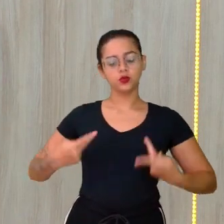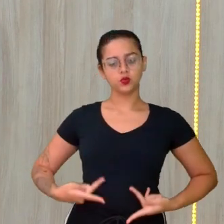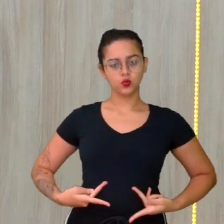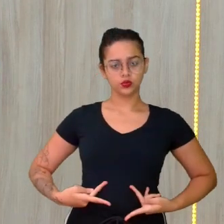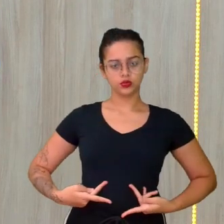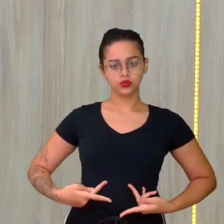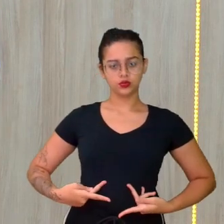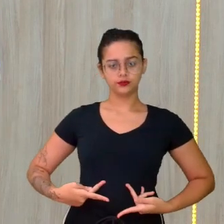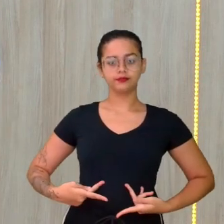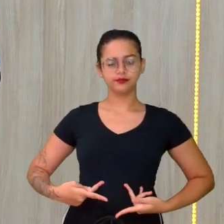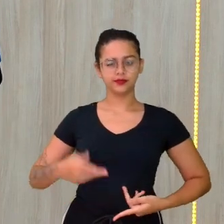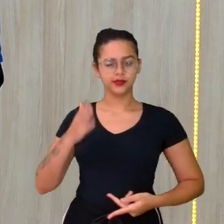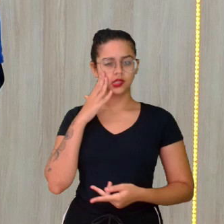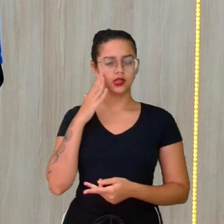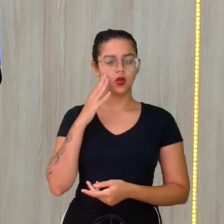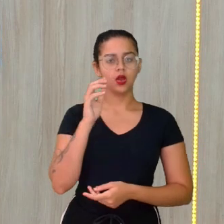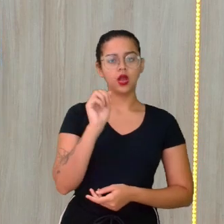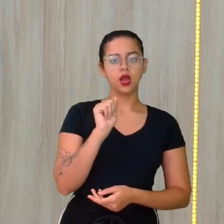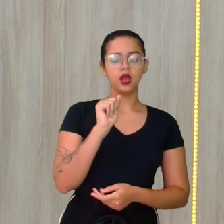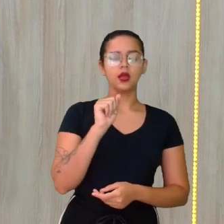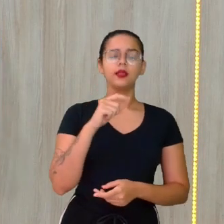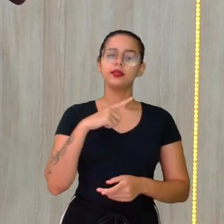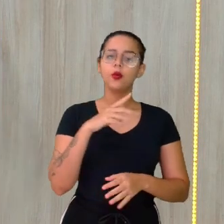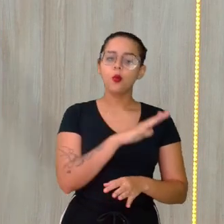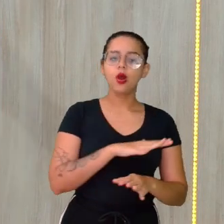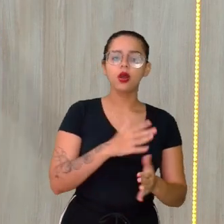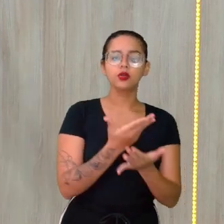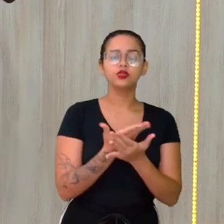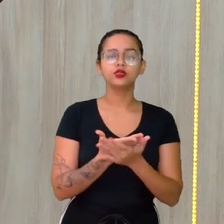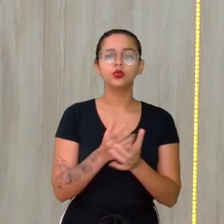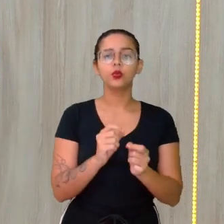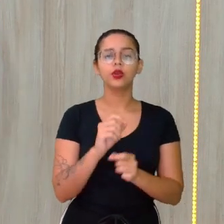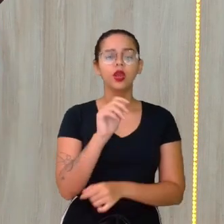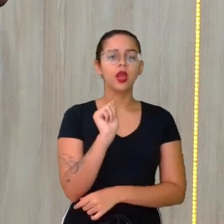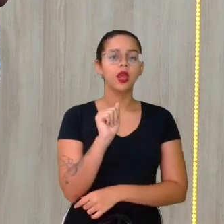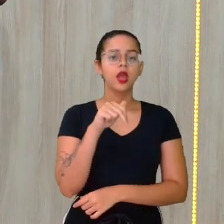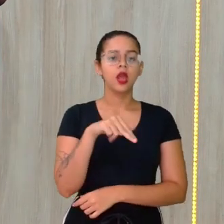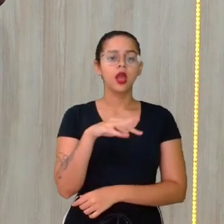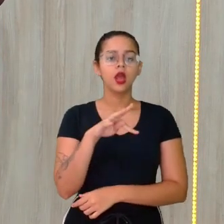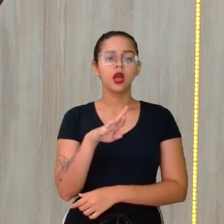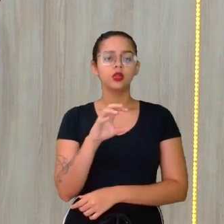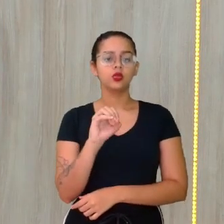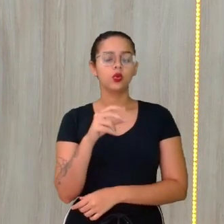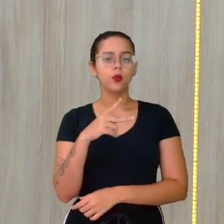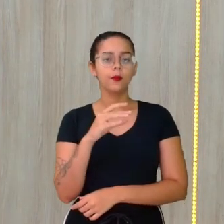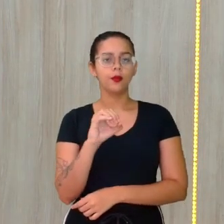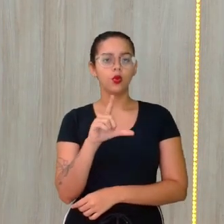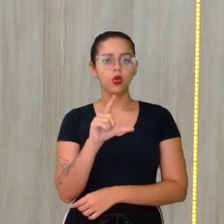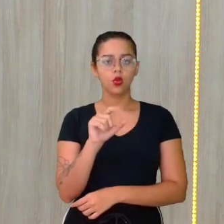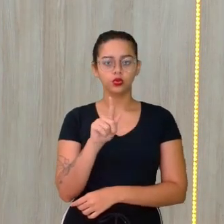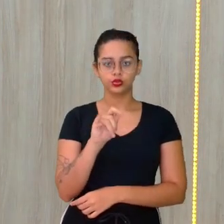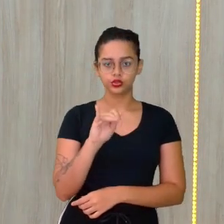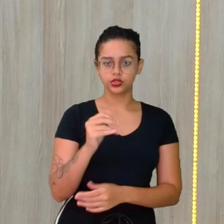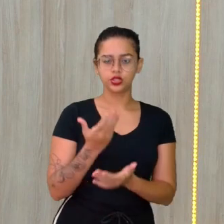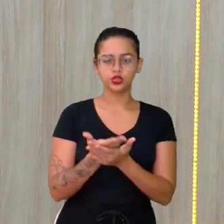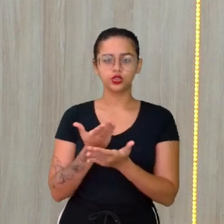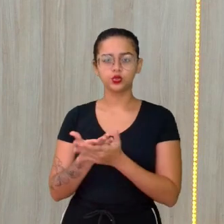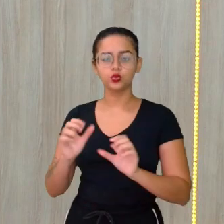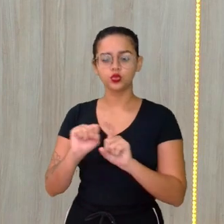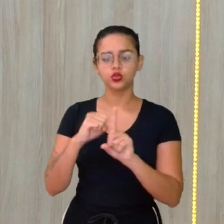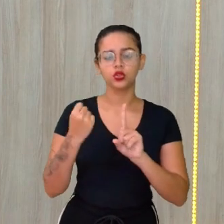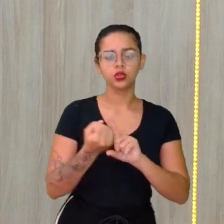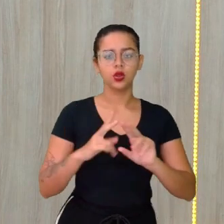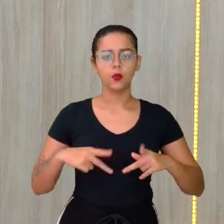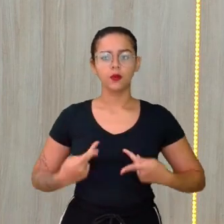exemplo, antropologia é o estudo das sociedades humanas. Então, quando a gente fala de uma paisagem que ela tem uma